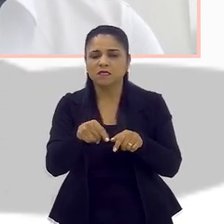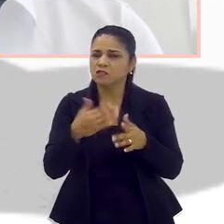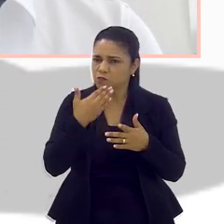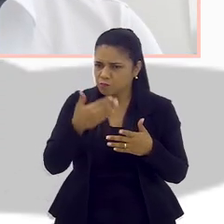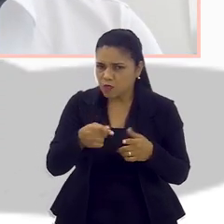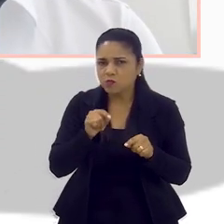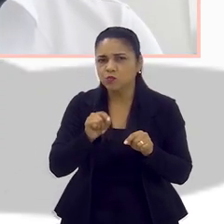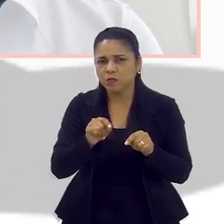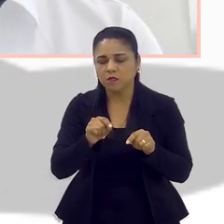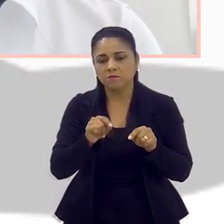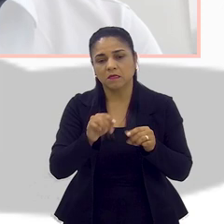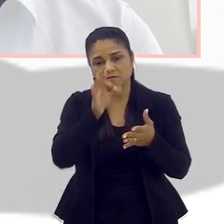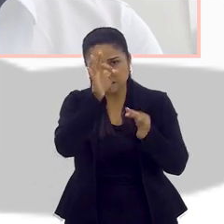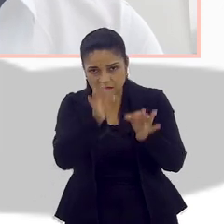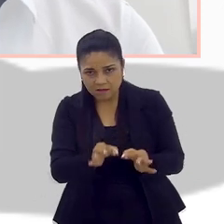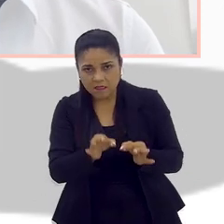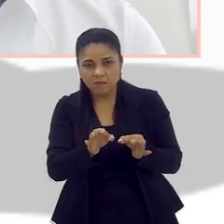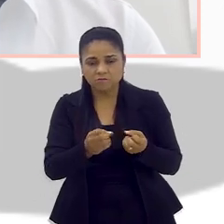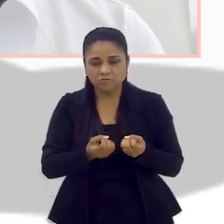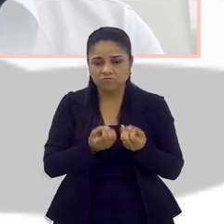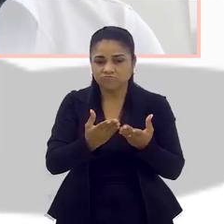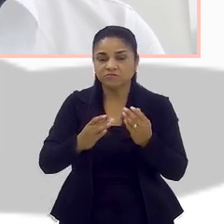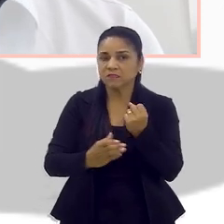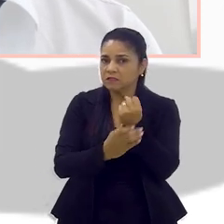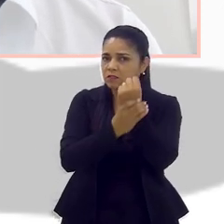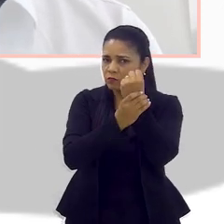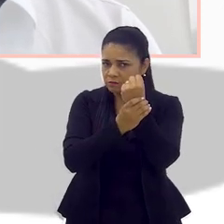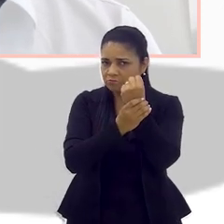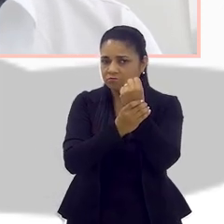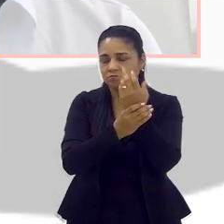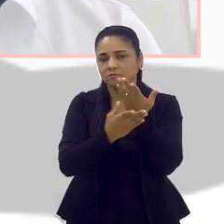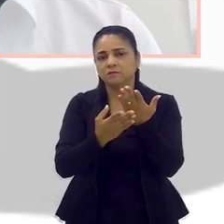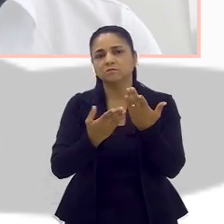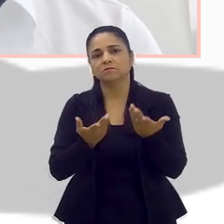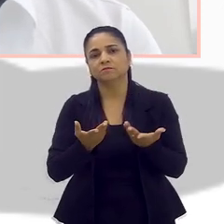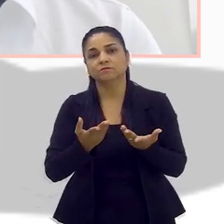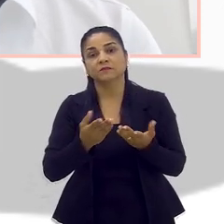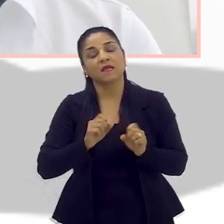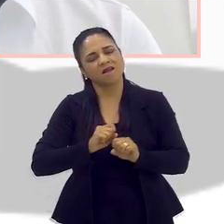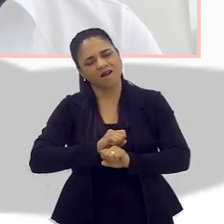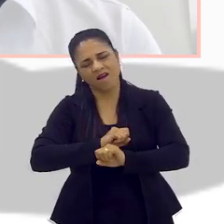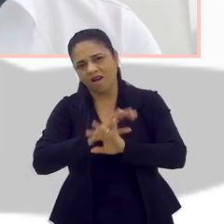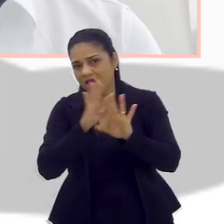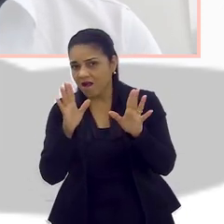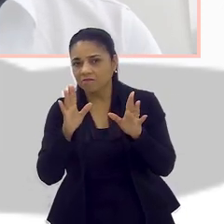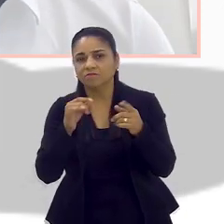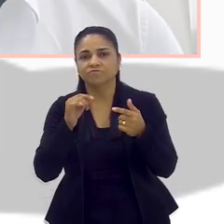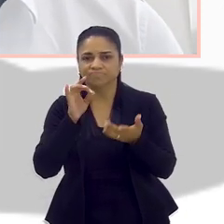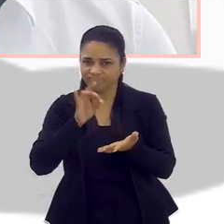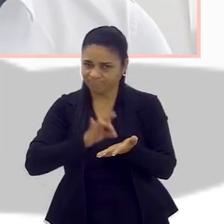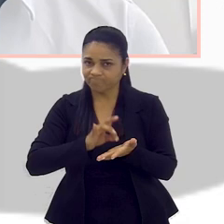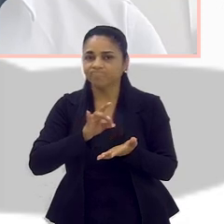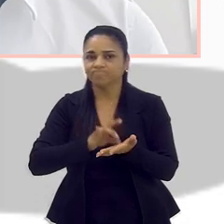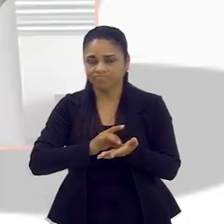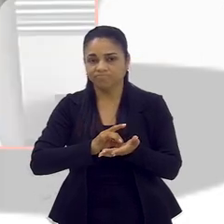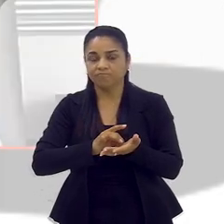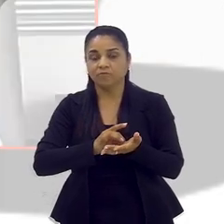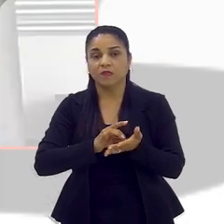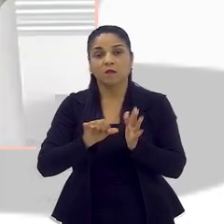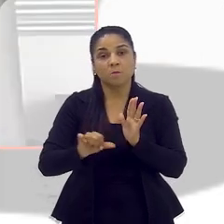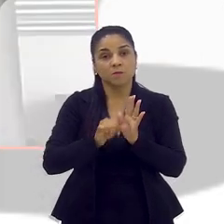deles para dar celeridade ali na entrega e também pela questão da segurança. Sim, claro, assim,